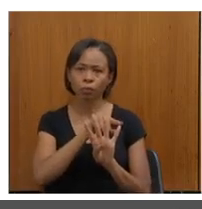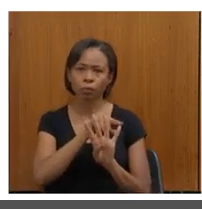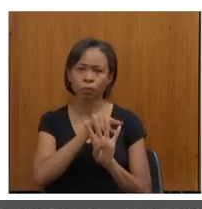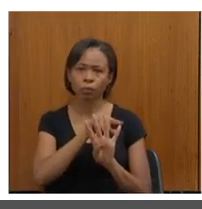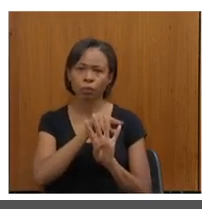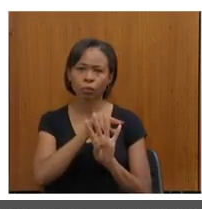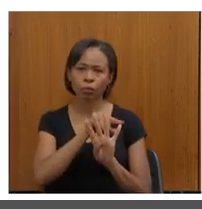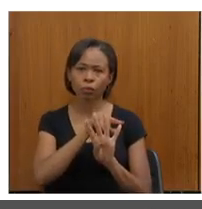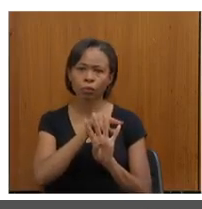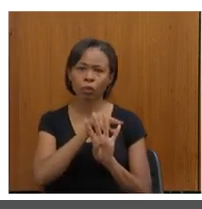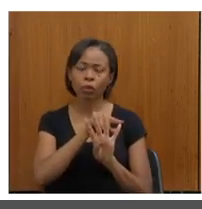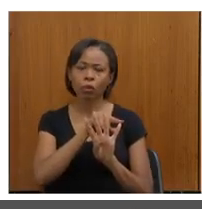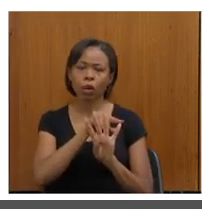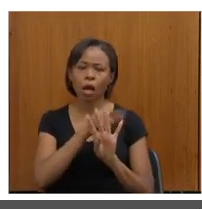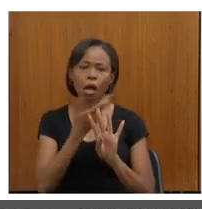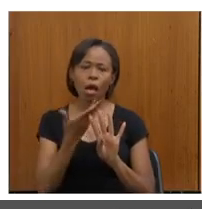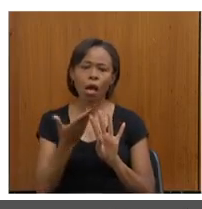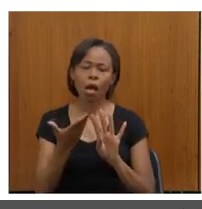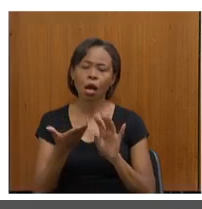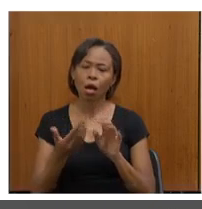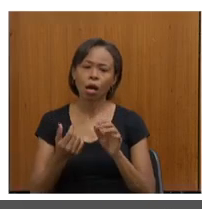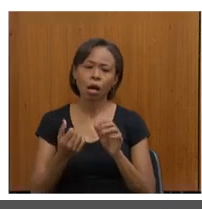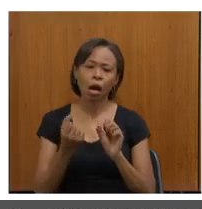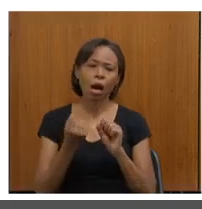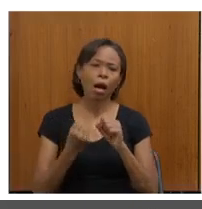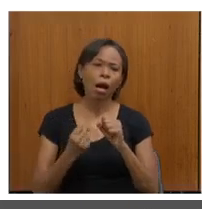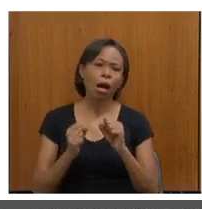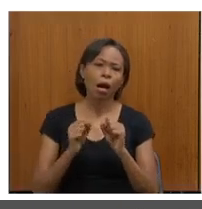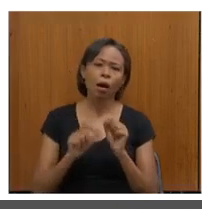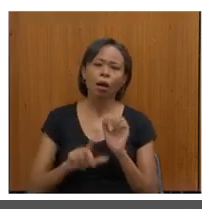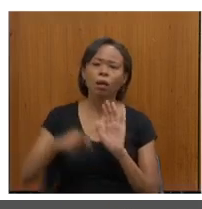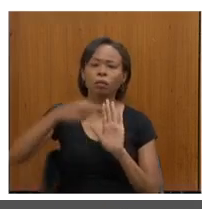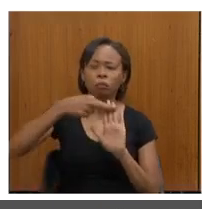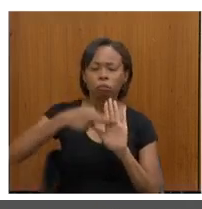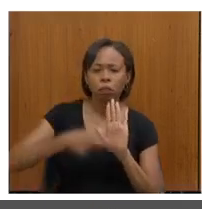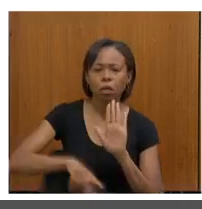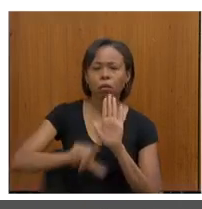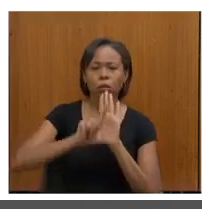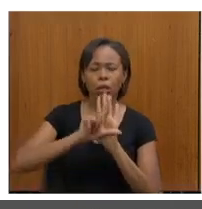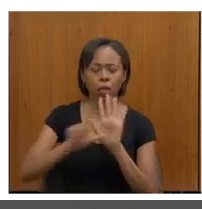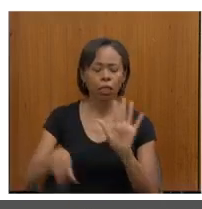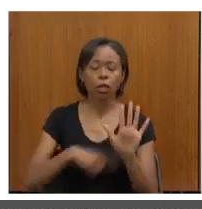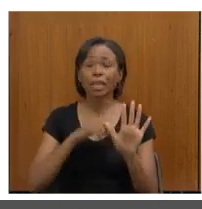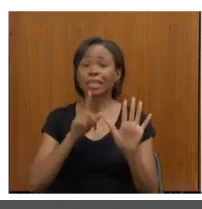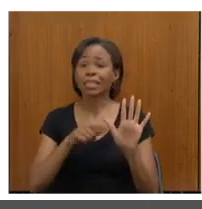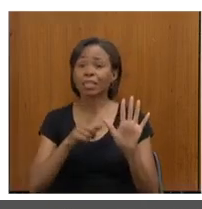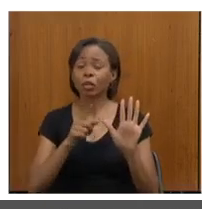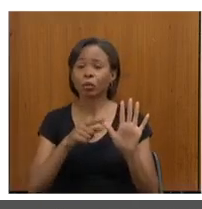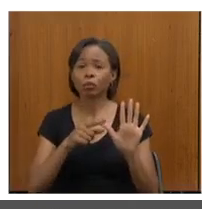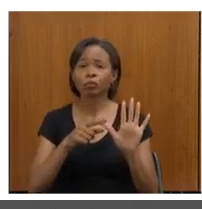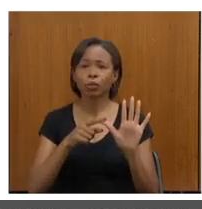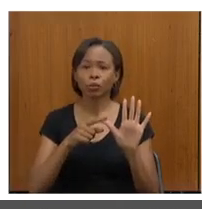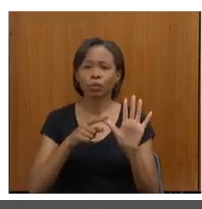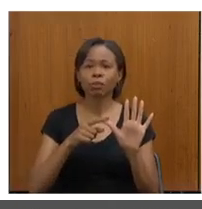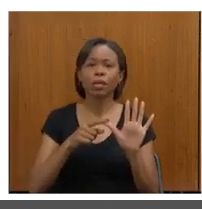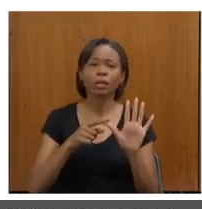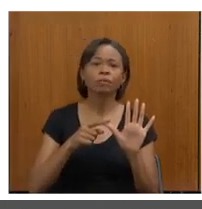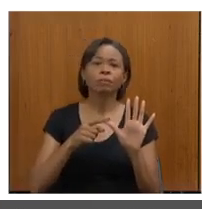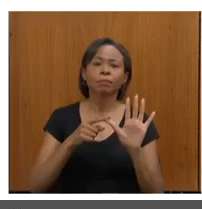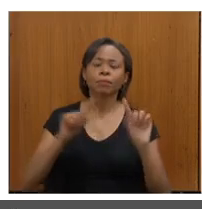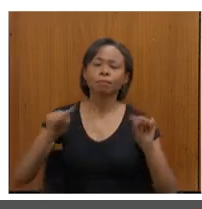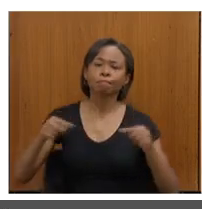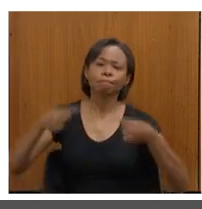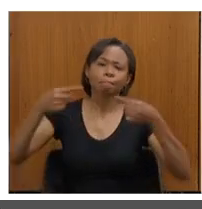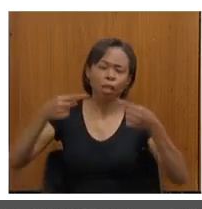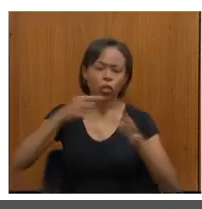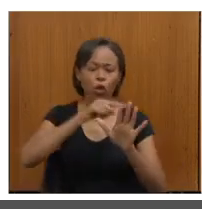acabou-se legal regulatório o quinto eixo competitividade e o sexto eixo de cooperação internacional agora eu vou